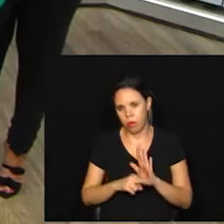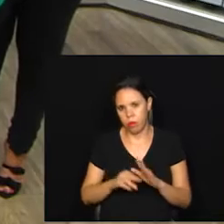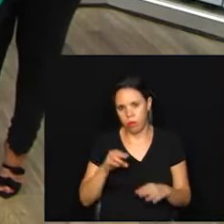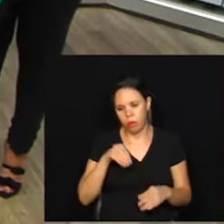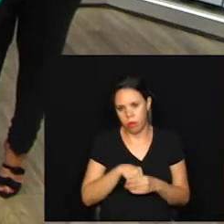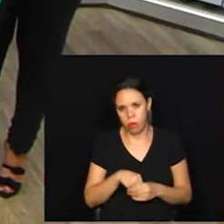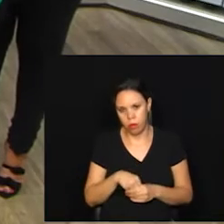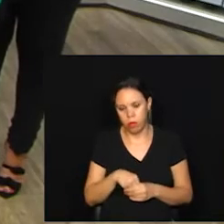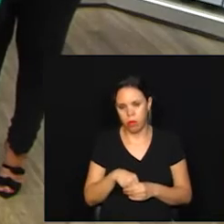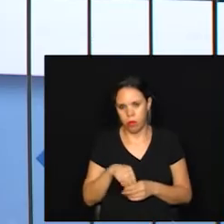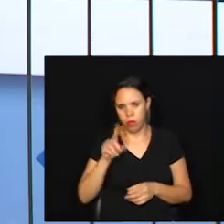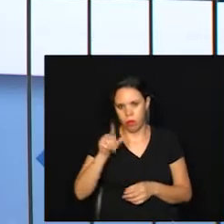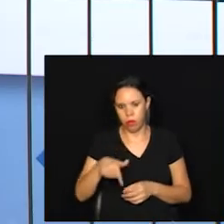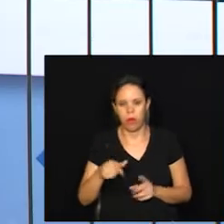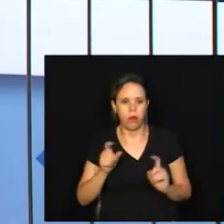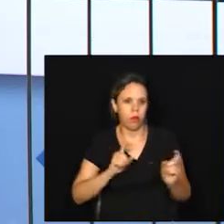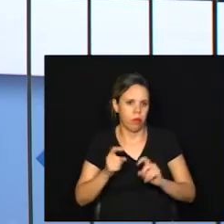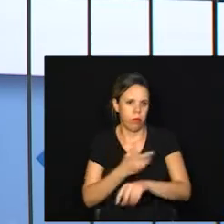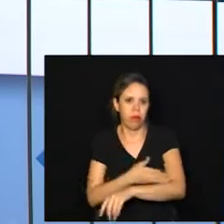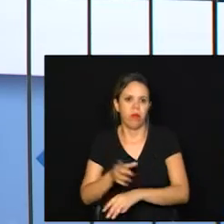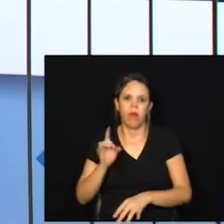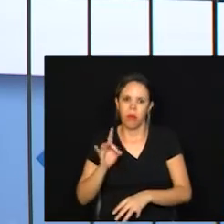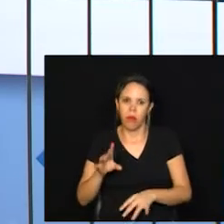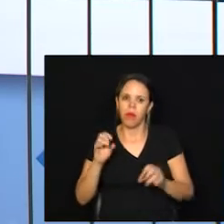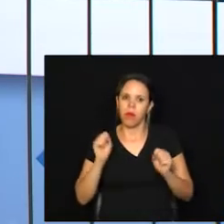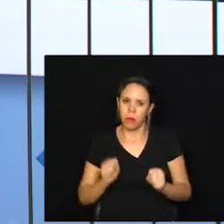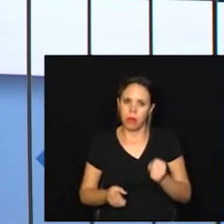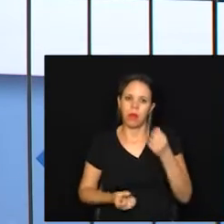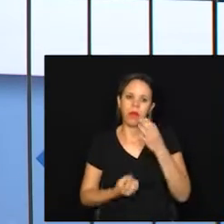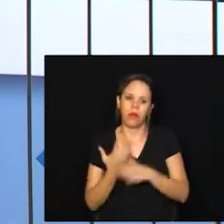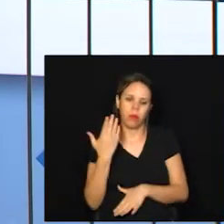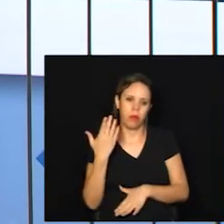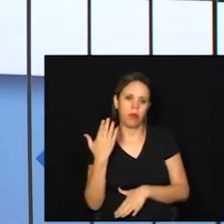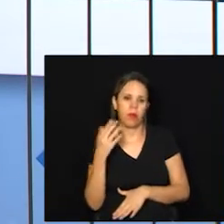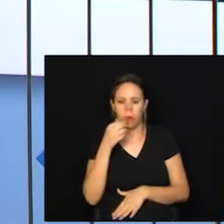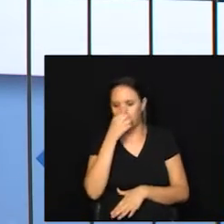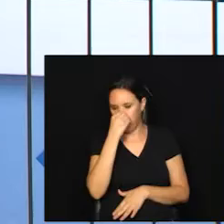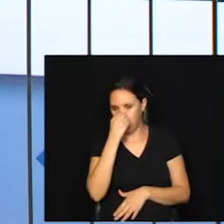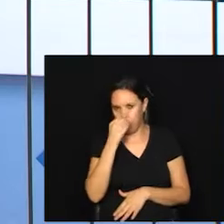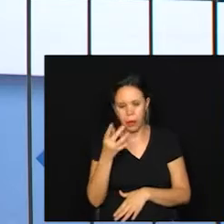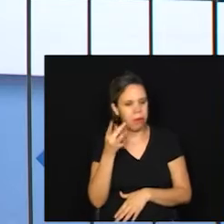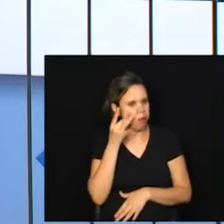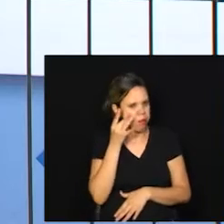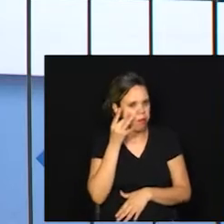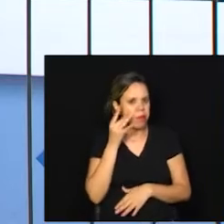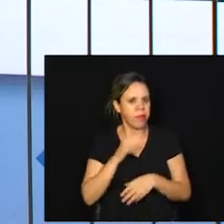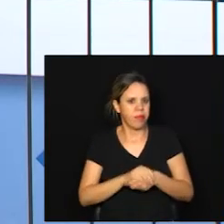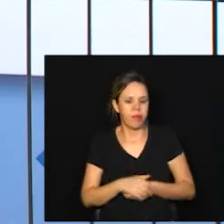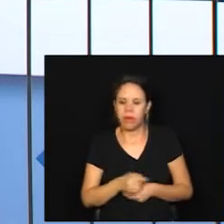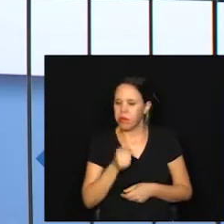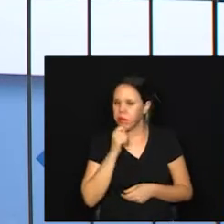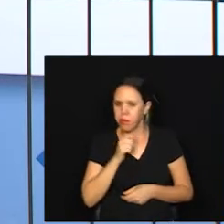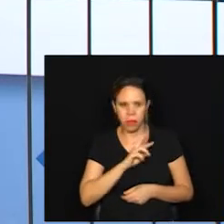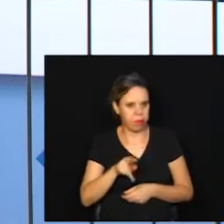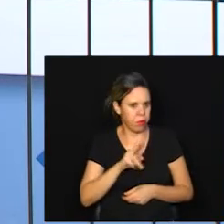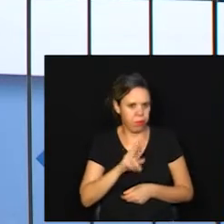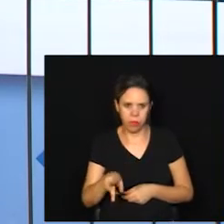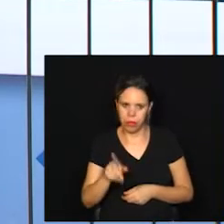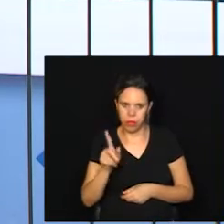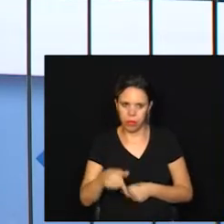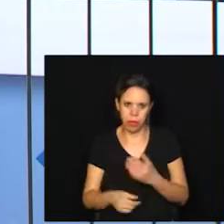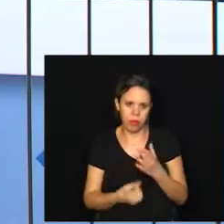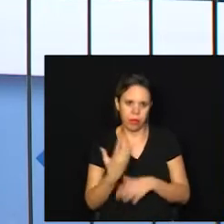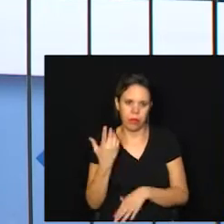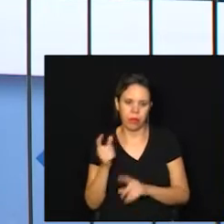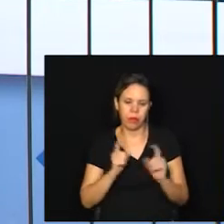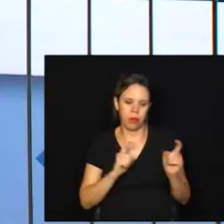as consideradas ordinárias só podem acontecer de forma presencial. Ainda não era previsto acontecer